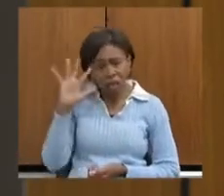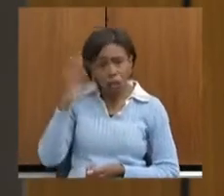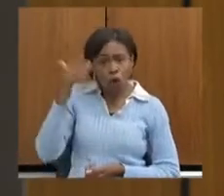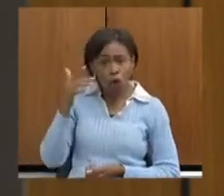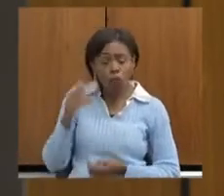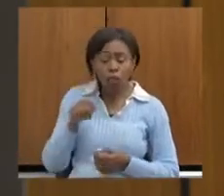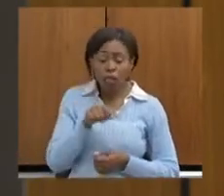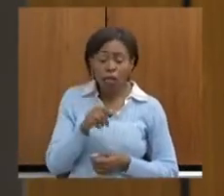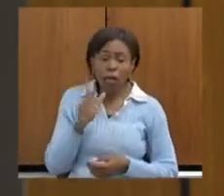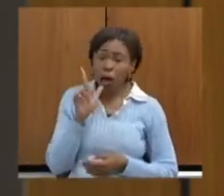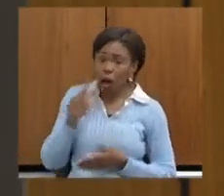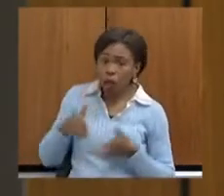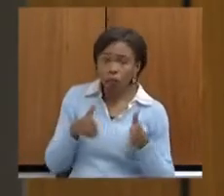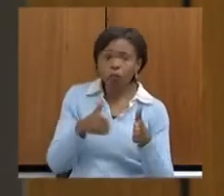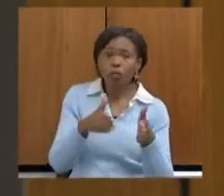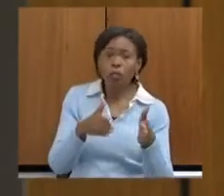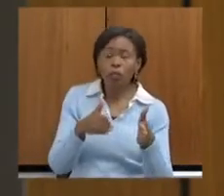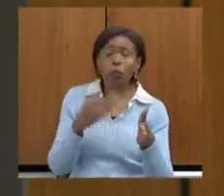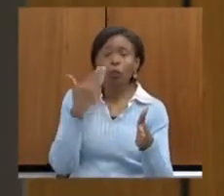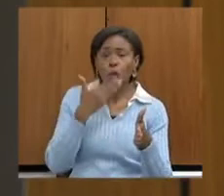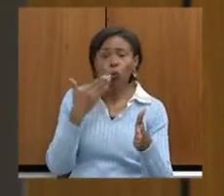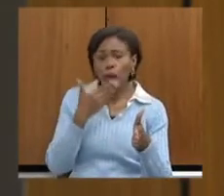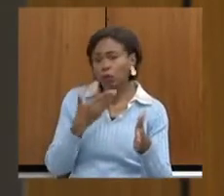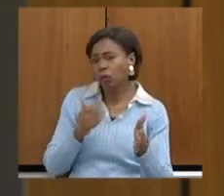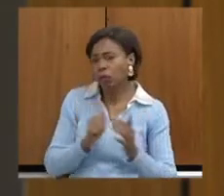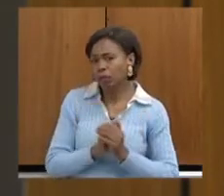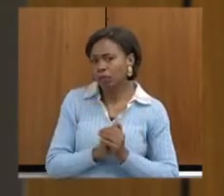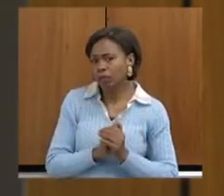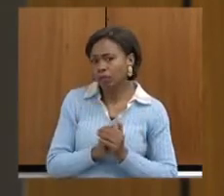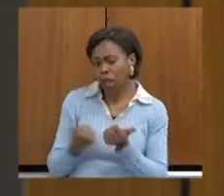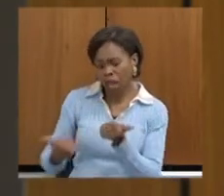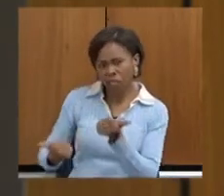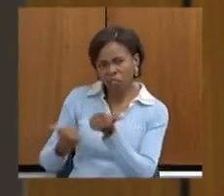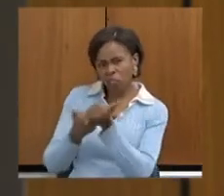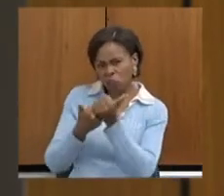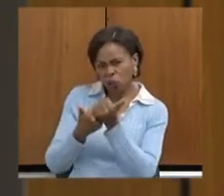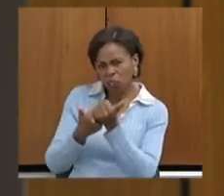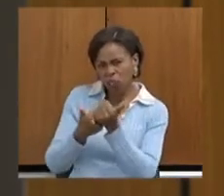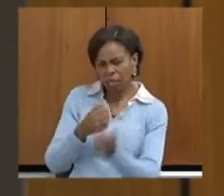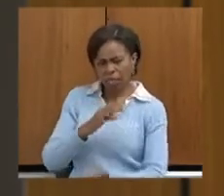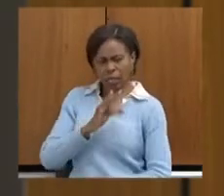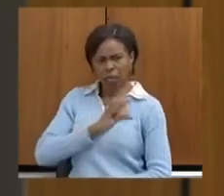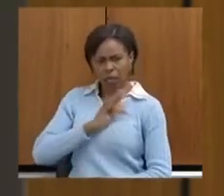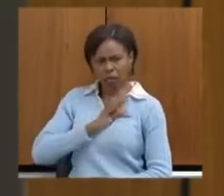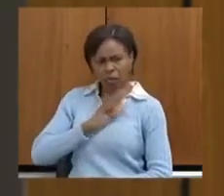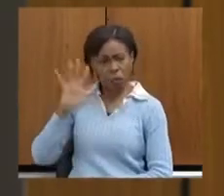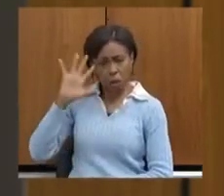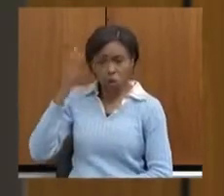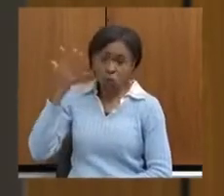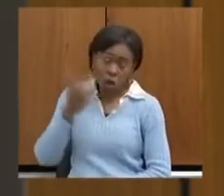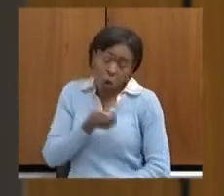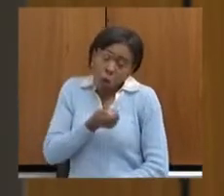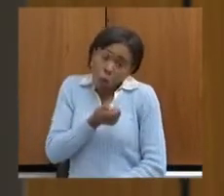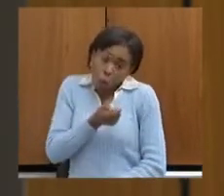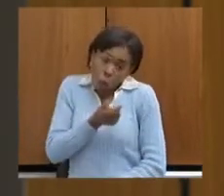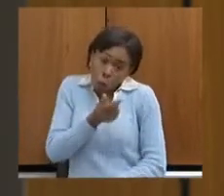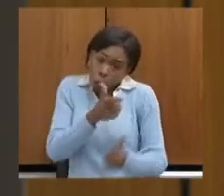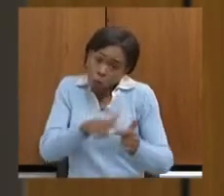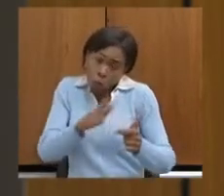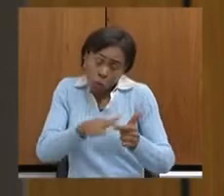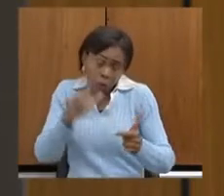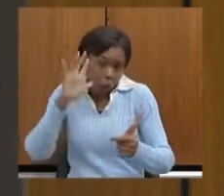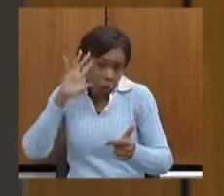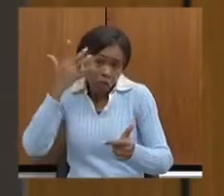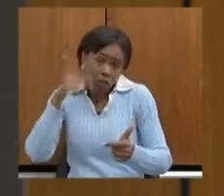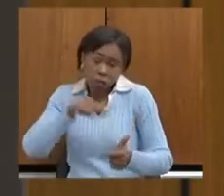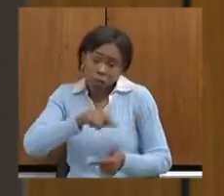bacia do Rio Doce a Assessoria Técnica para ver se resolve comendo um pouquinho dos problemas para